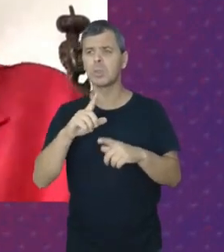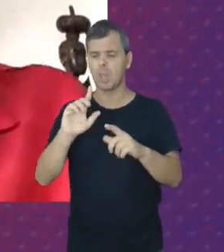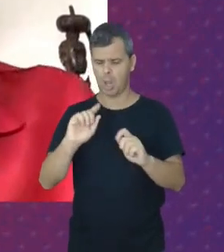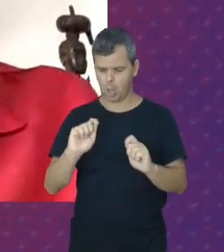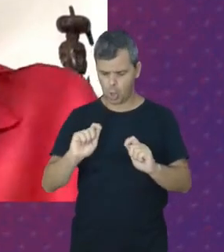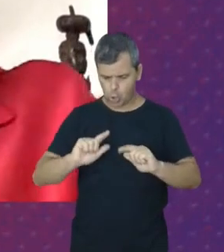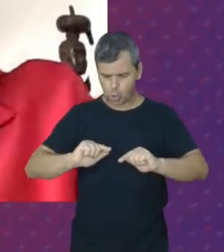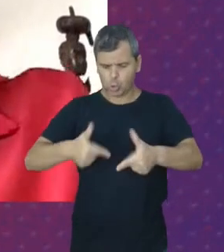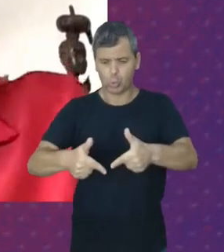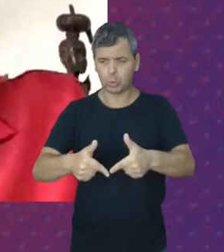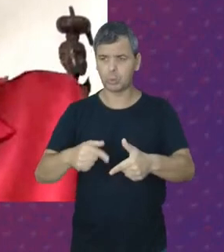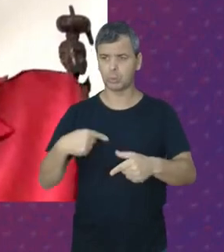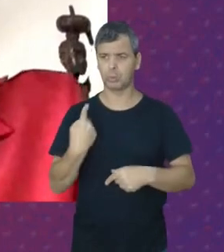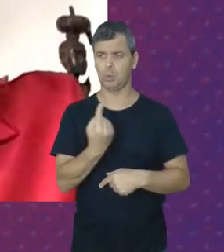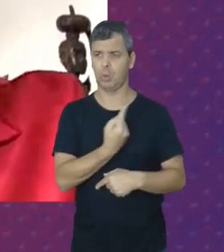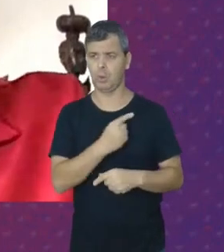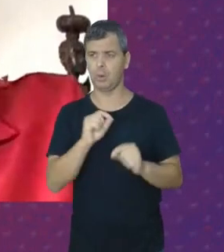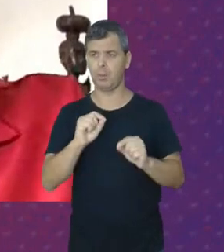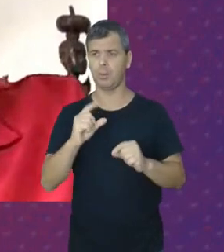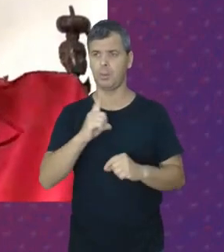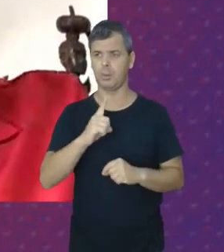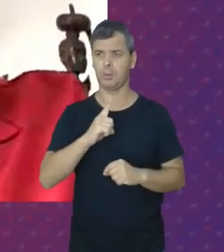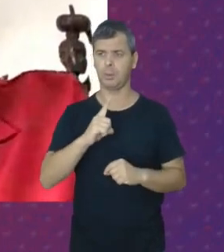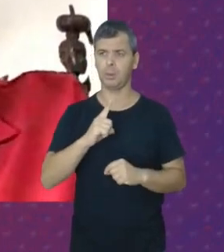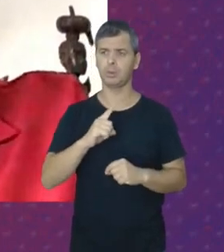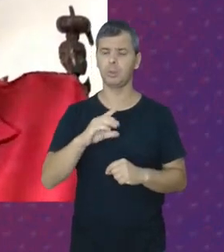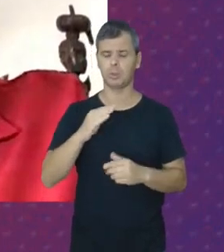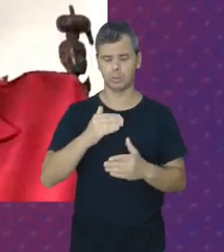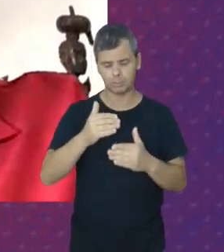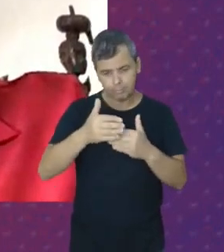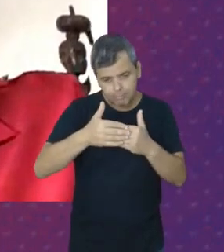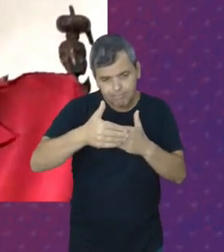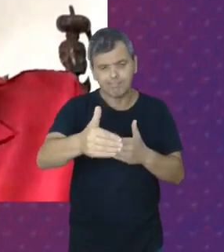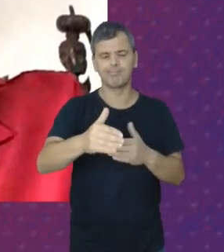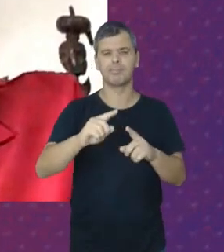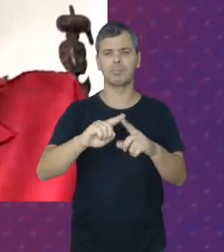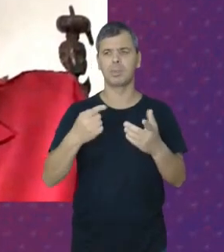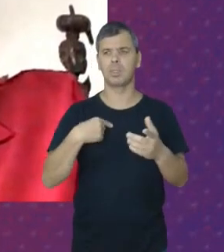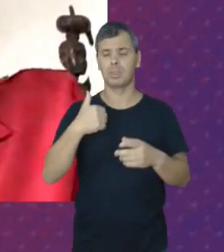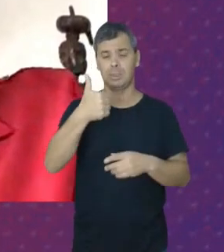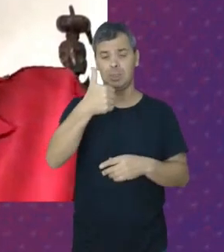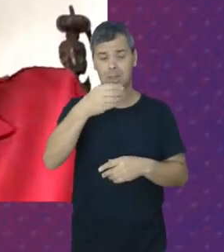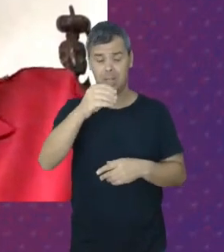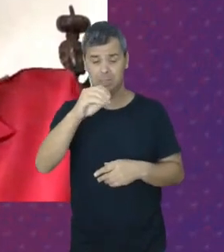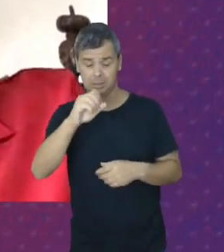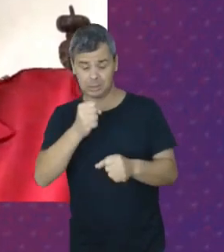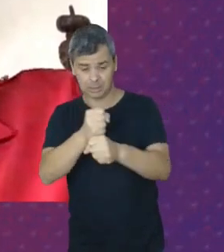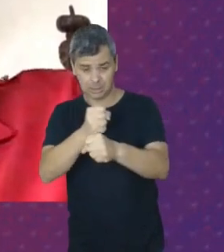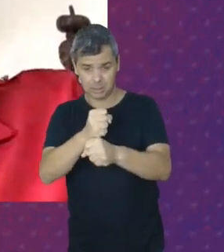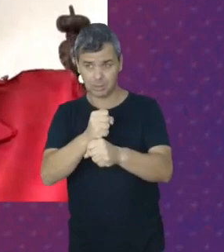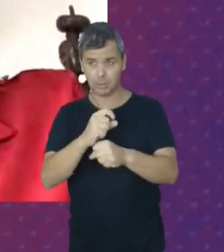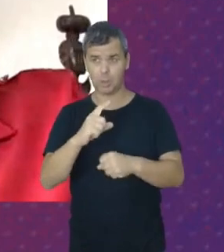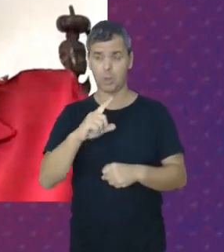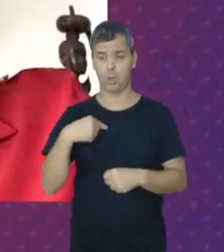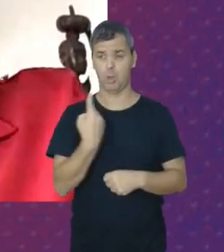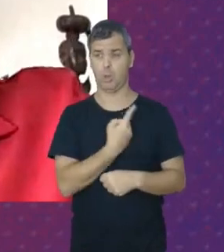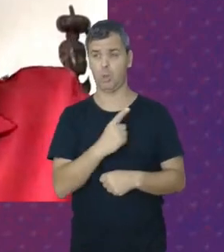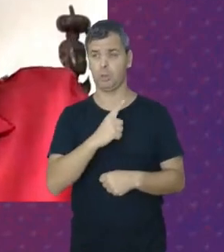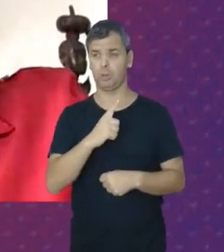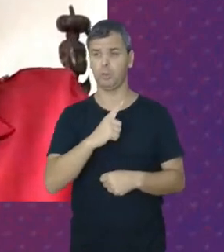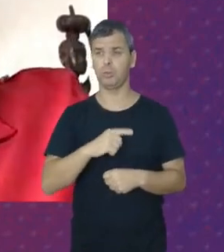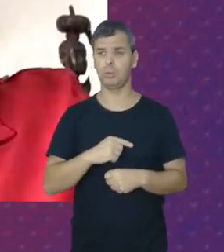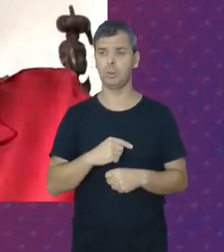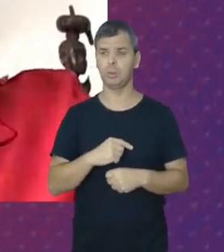Desafio Que nós Teremos Por diante Nesses dez Anos Nós teremos Uma